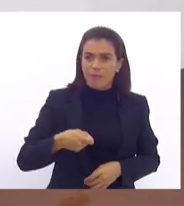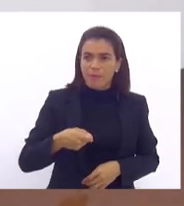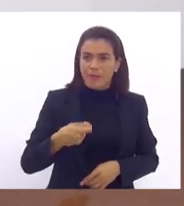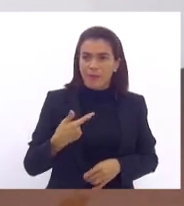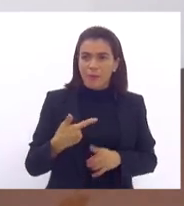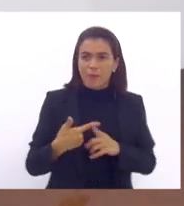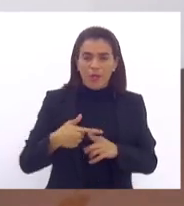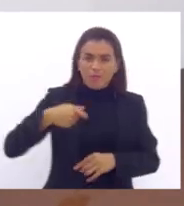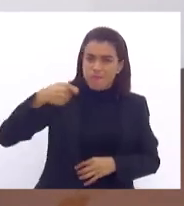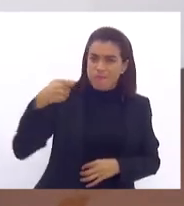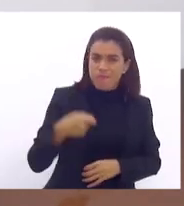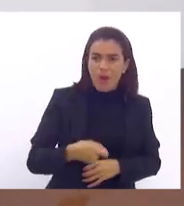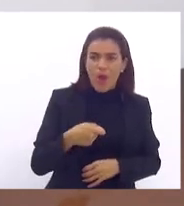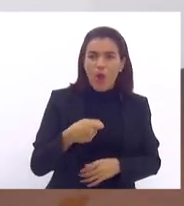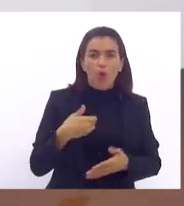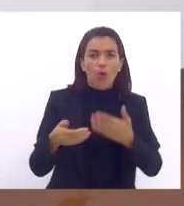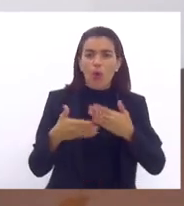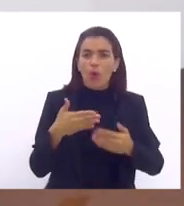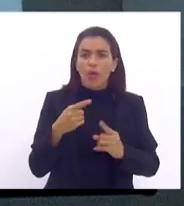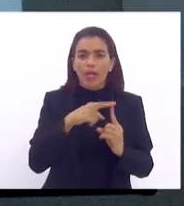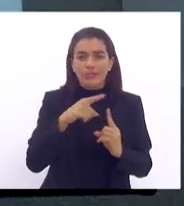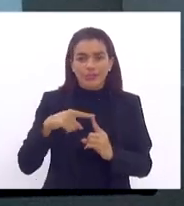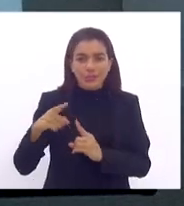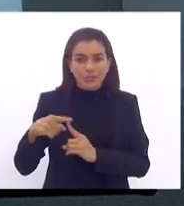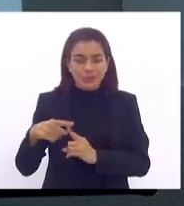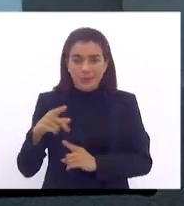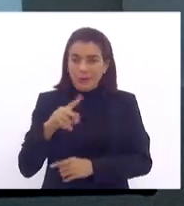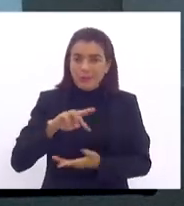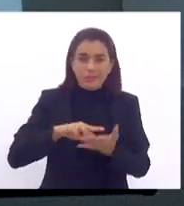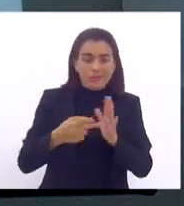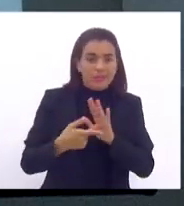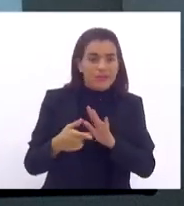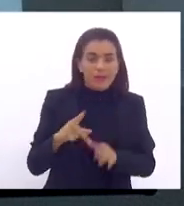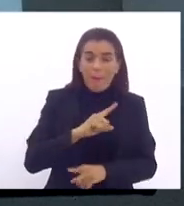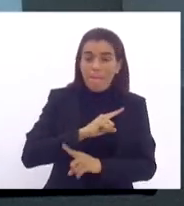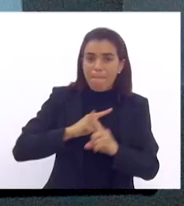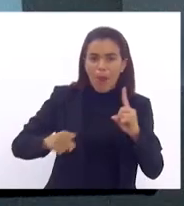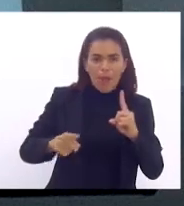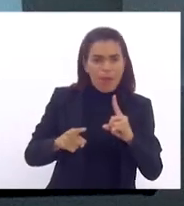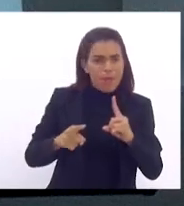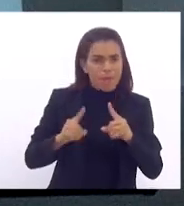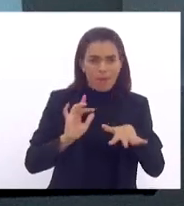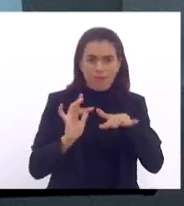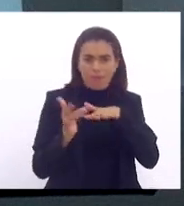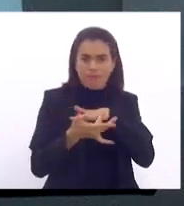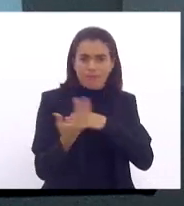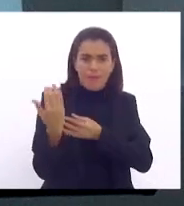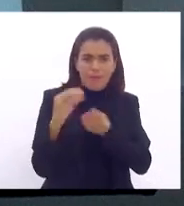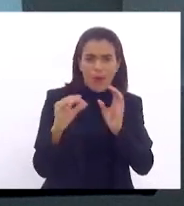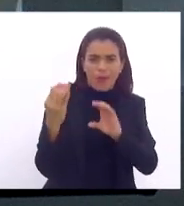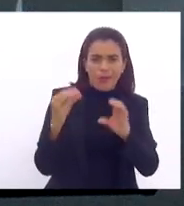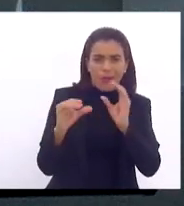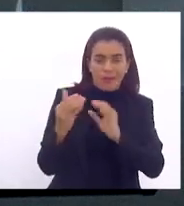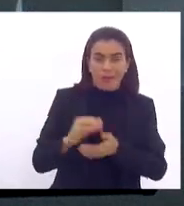exante qualquer tipo de postagem o parlamentar fica simplesmente impossibilitado de acessar as redes